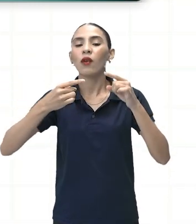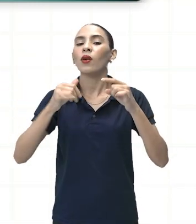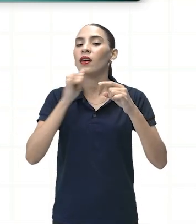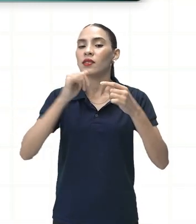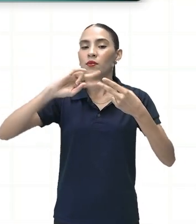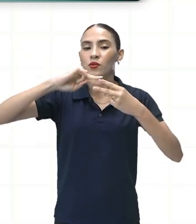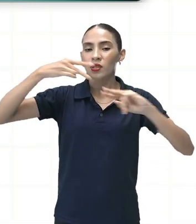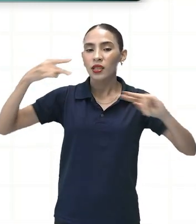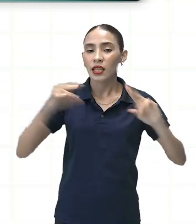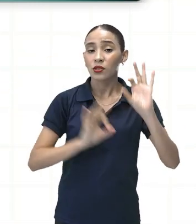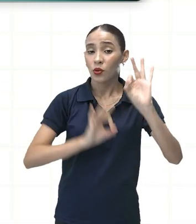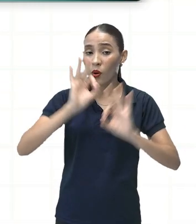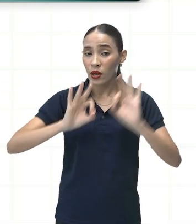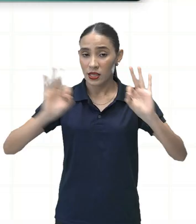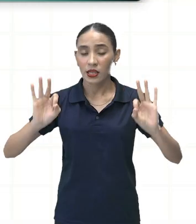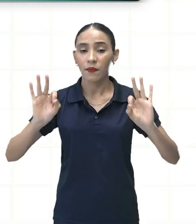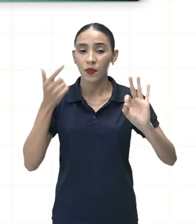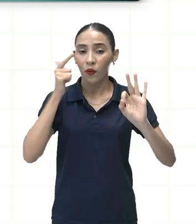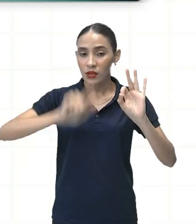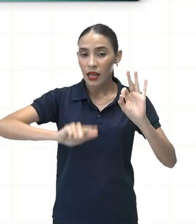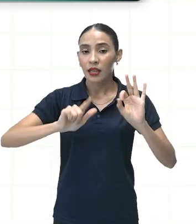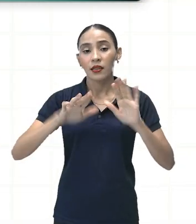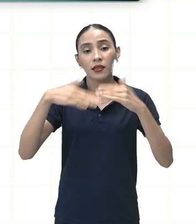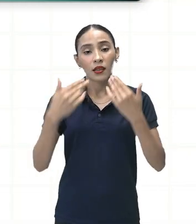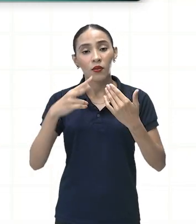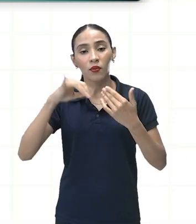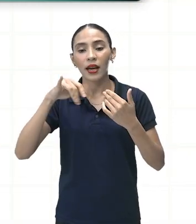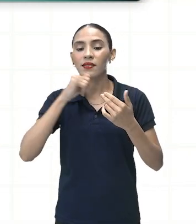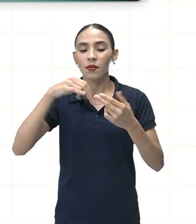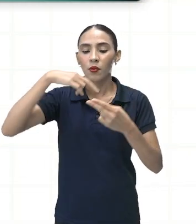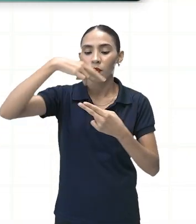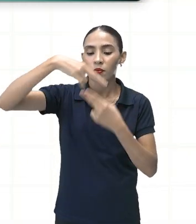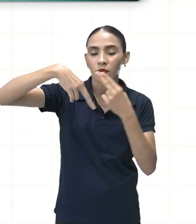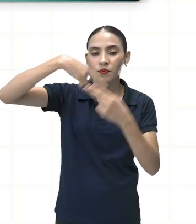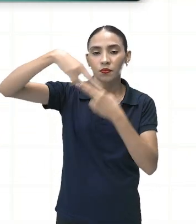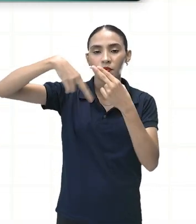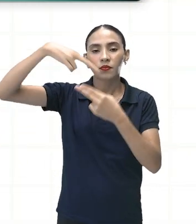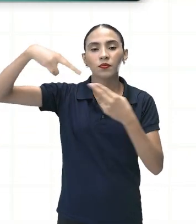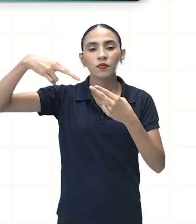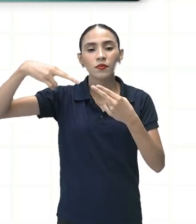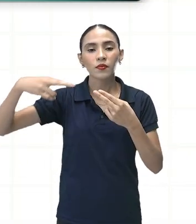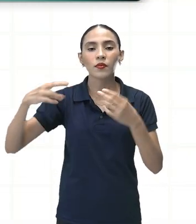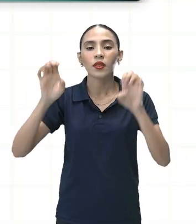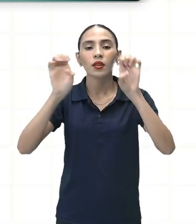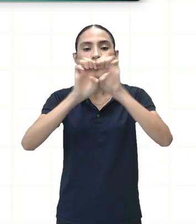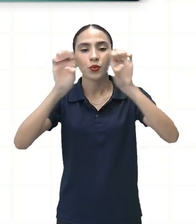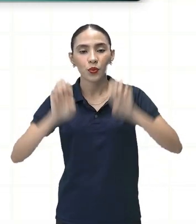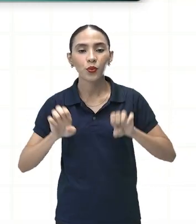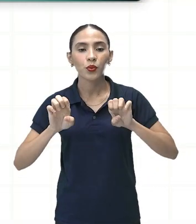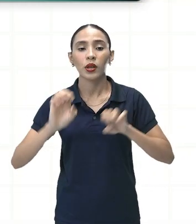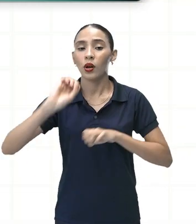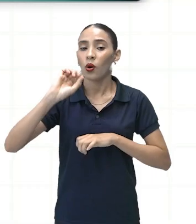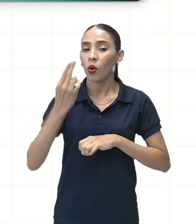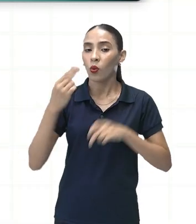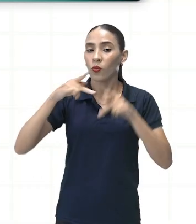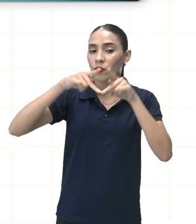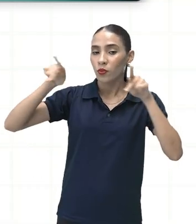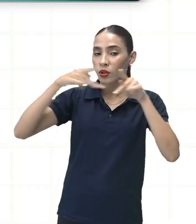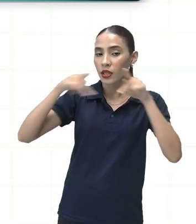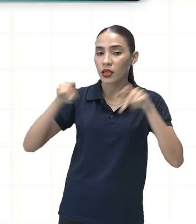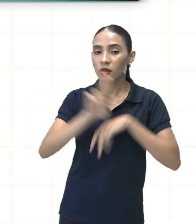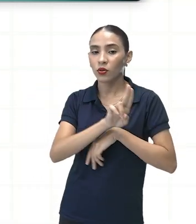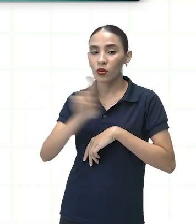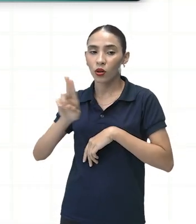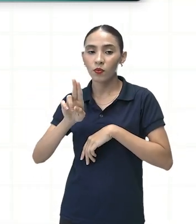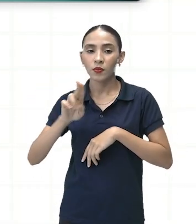é enrolado, é uma forma de o material genético se organizar. E ele vai se enrolar, se condensar